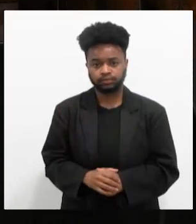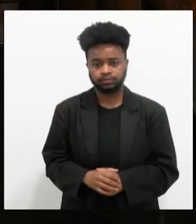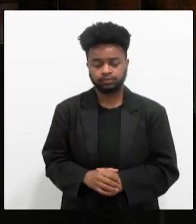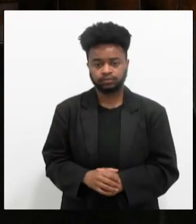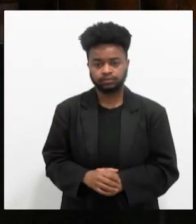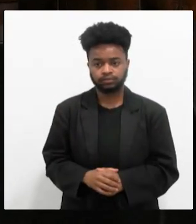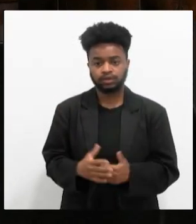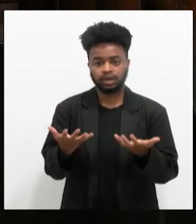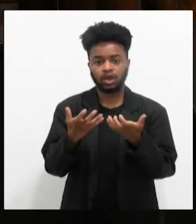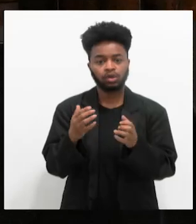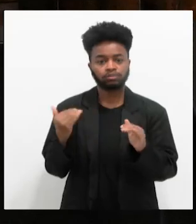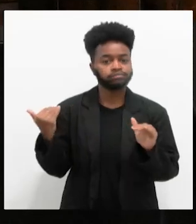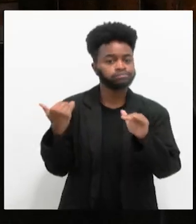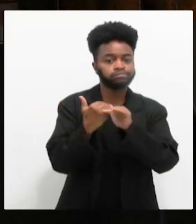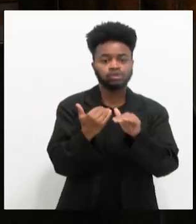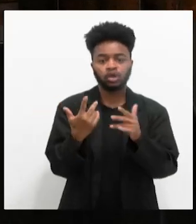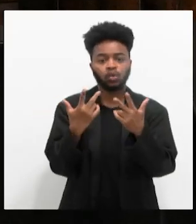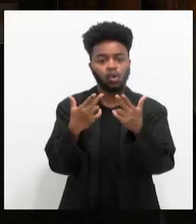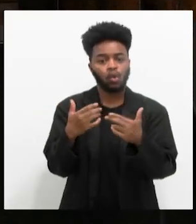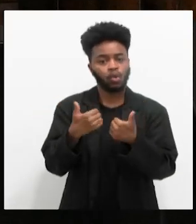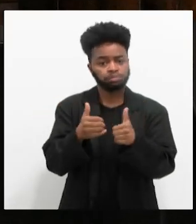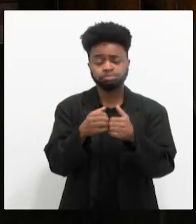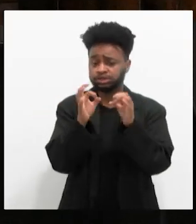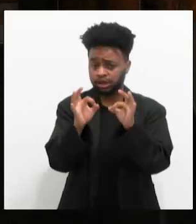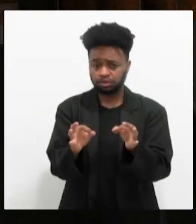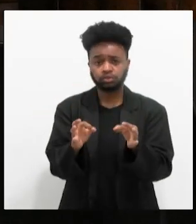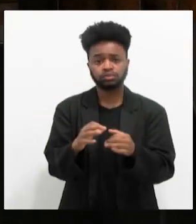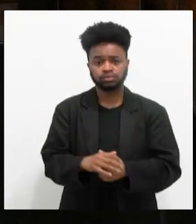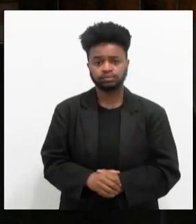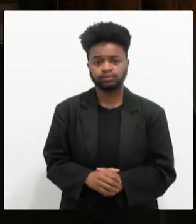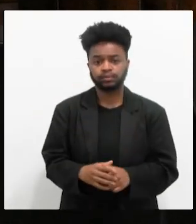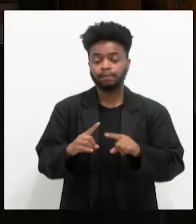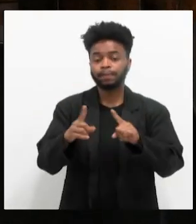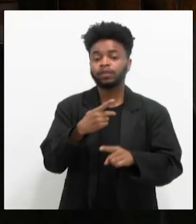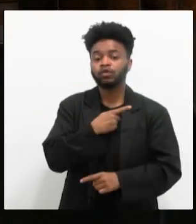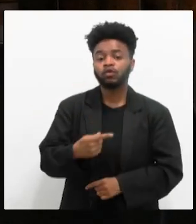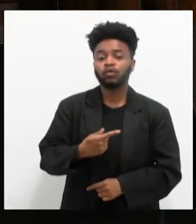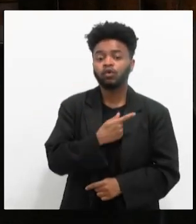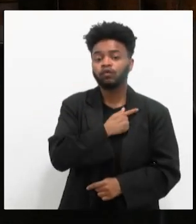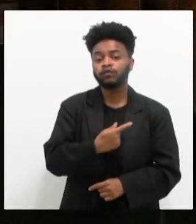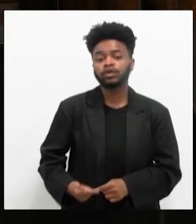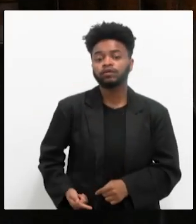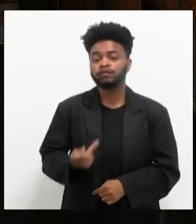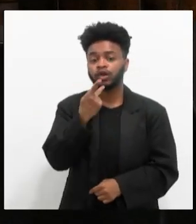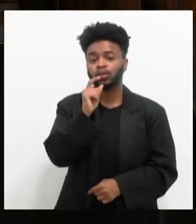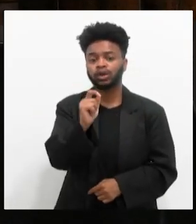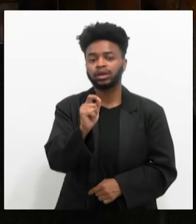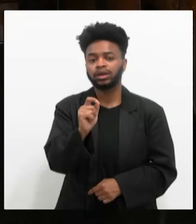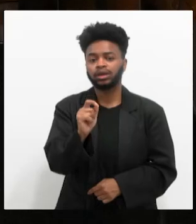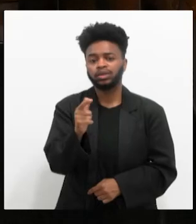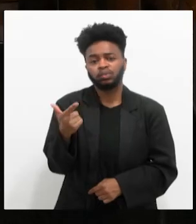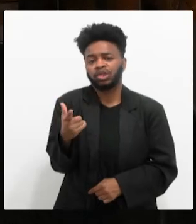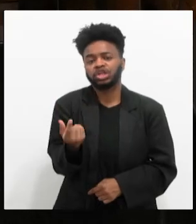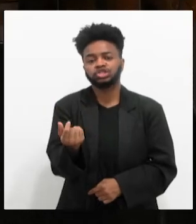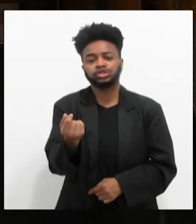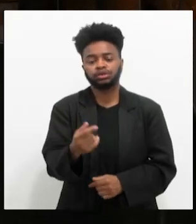Para o mesmo valor da tarifa do ônibus, está correto. Aí o governador vem e diz que não tem